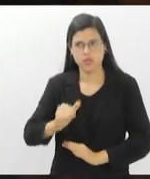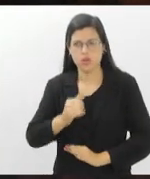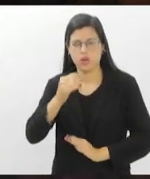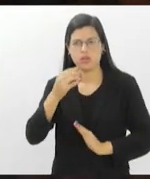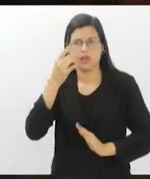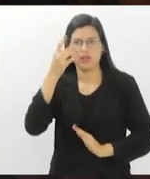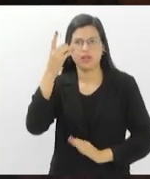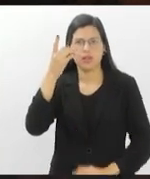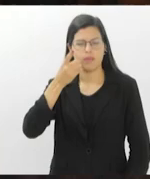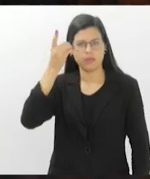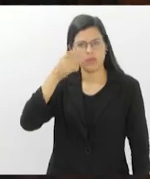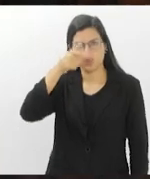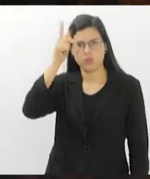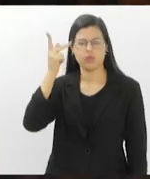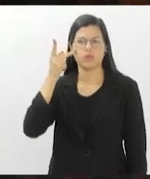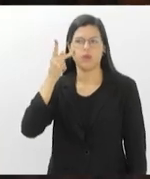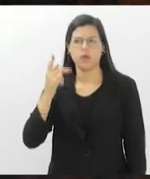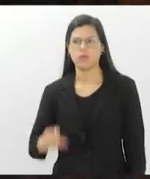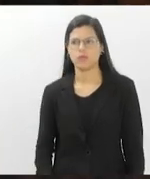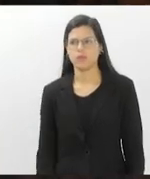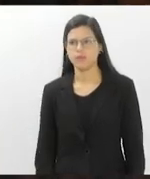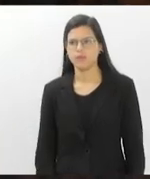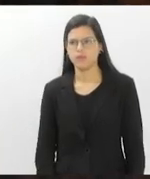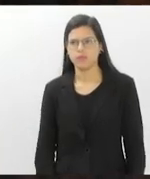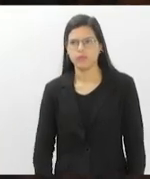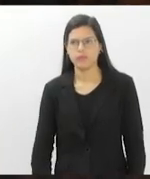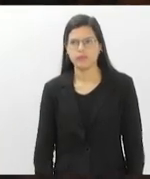Luiz Paulo Correia da Rocha.